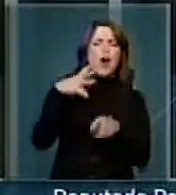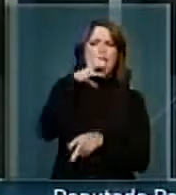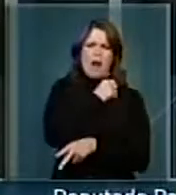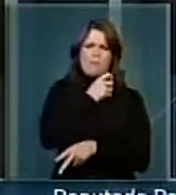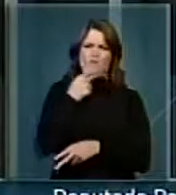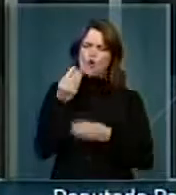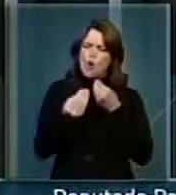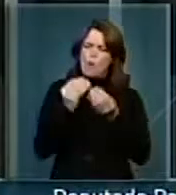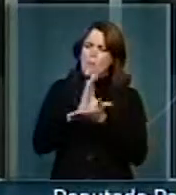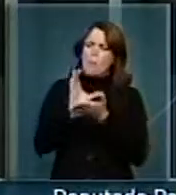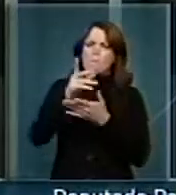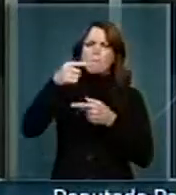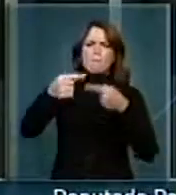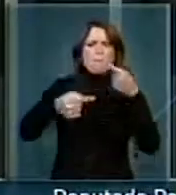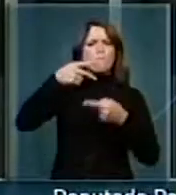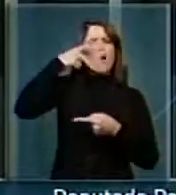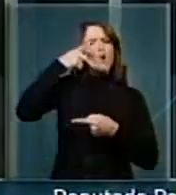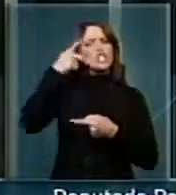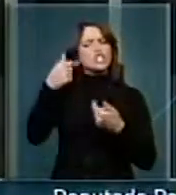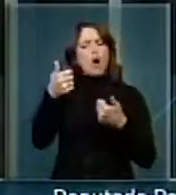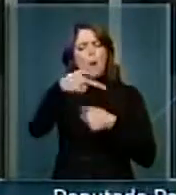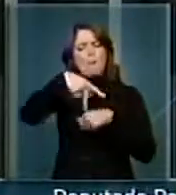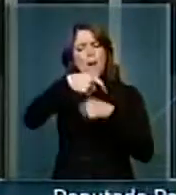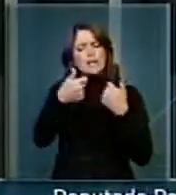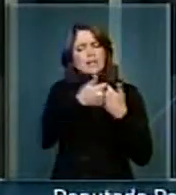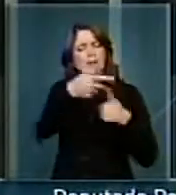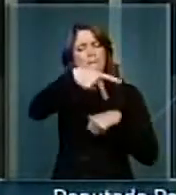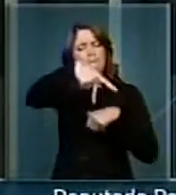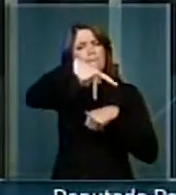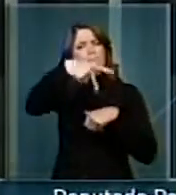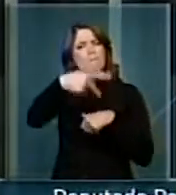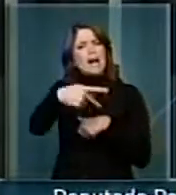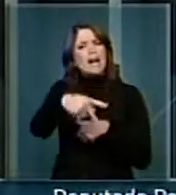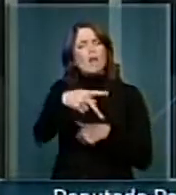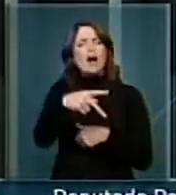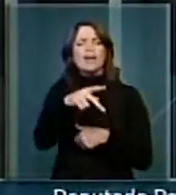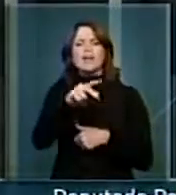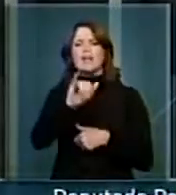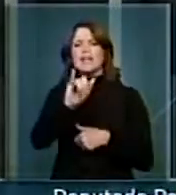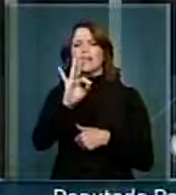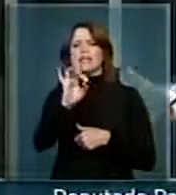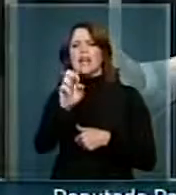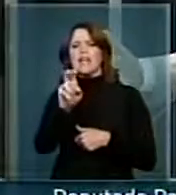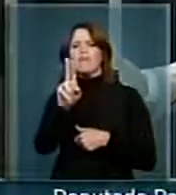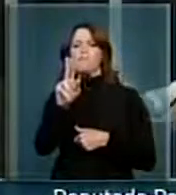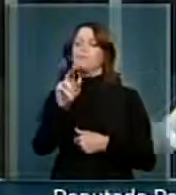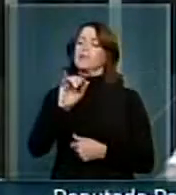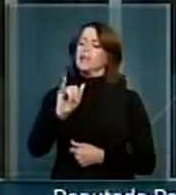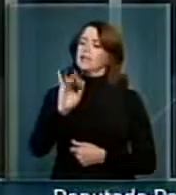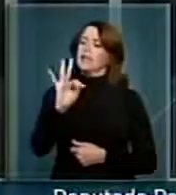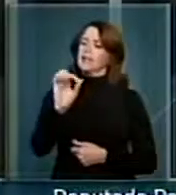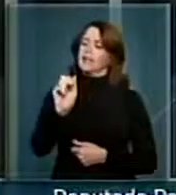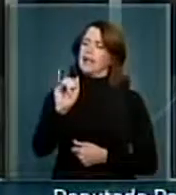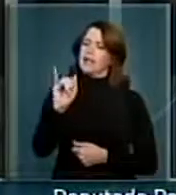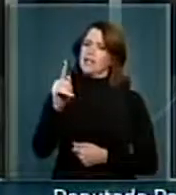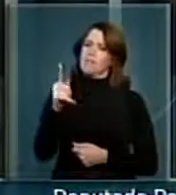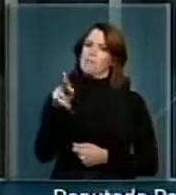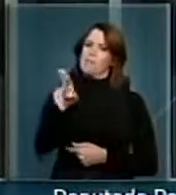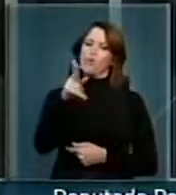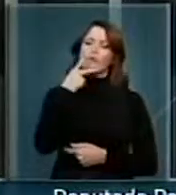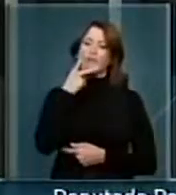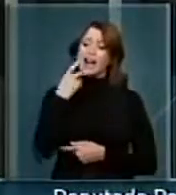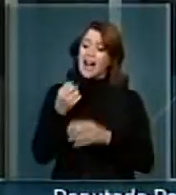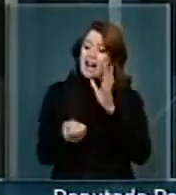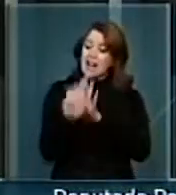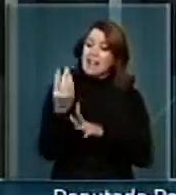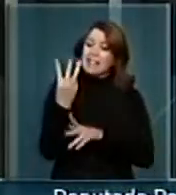financiar política no país vizinho do Paraguai através da Itaipu Binacional? O que não dizer da criação de